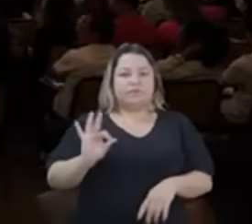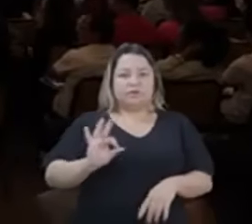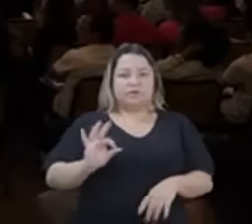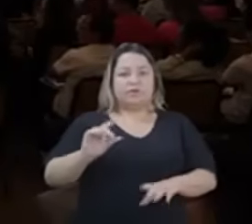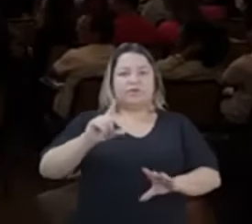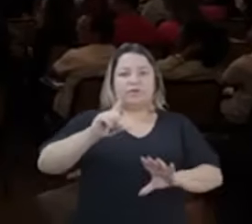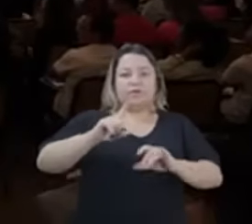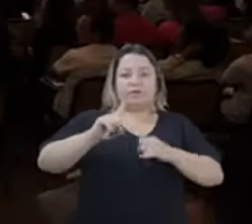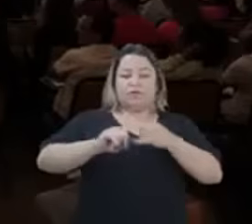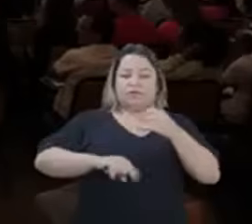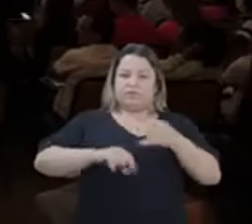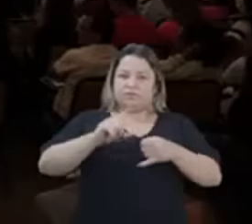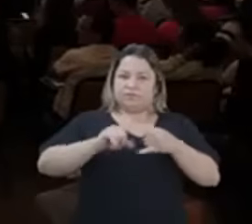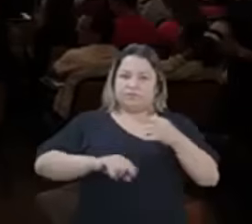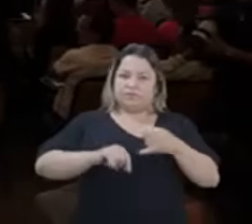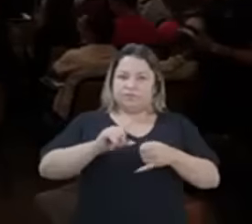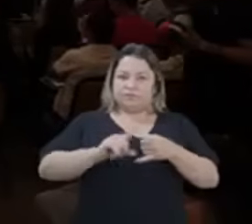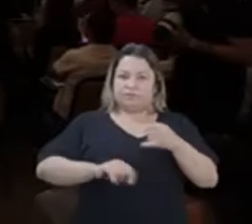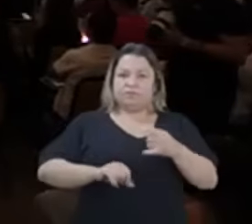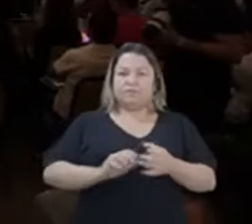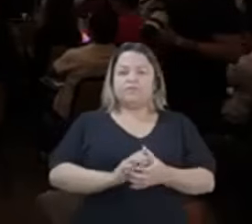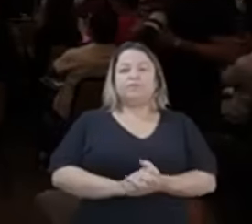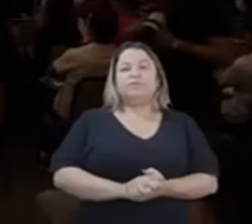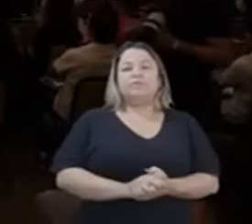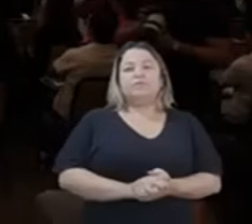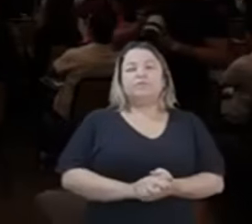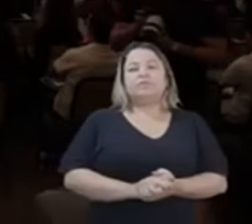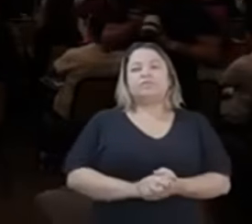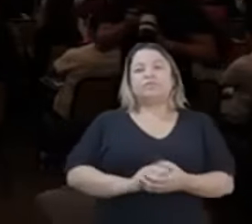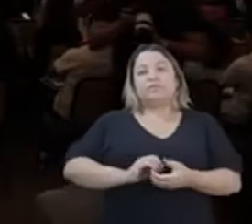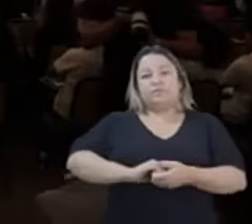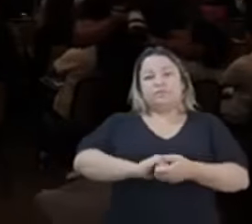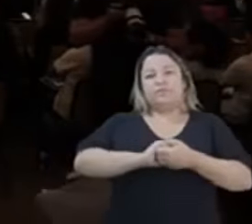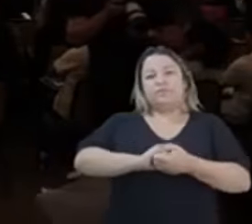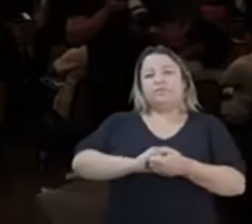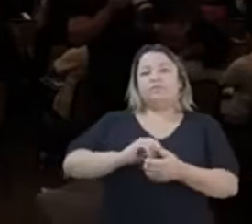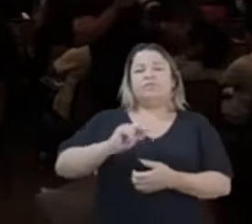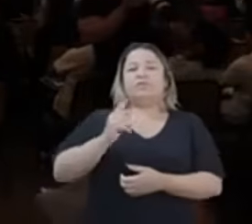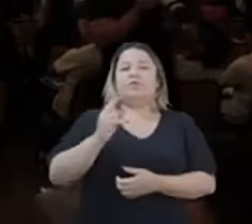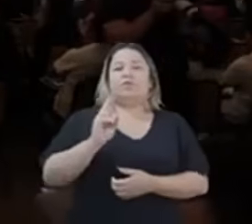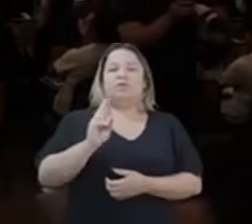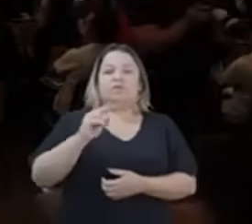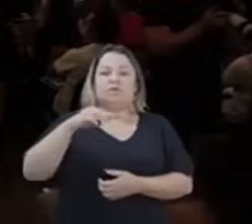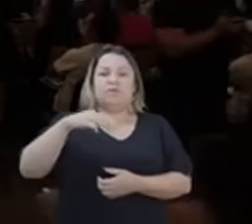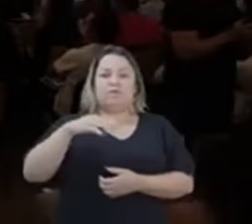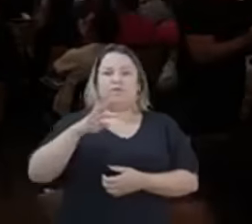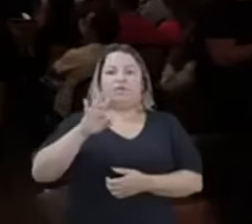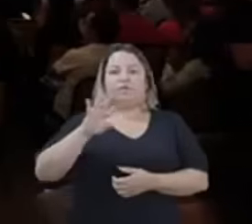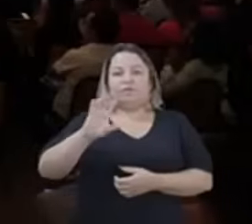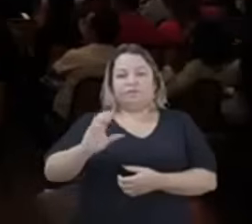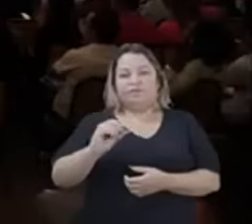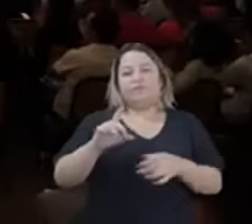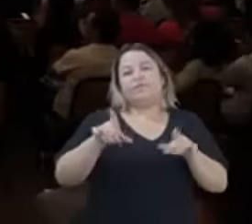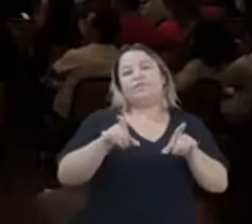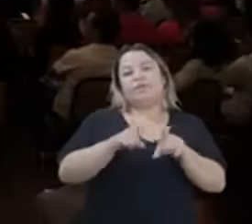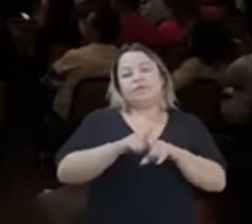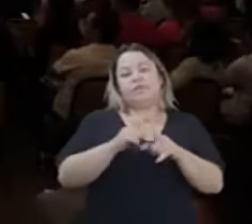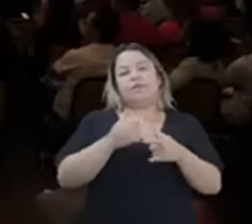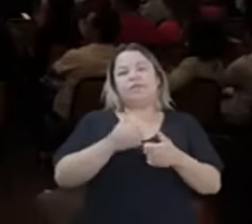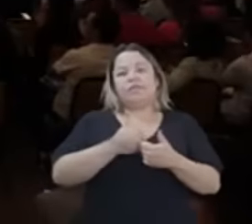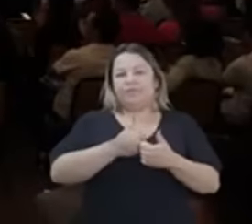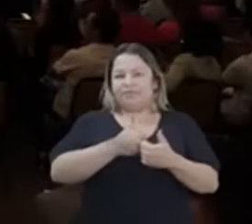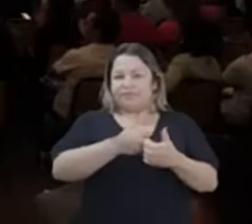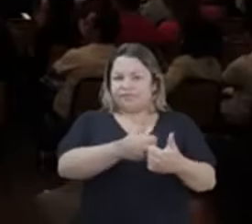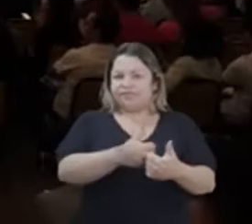demais dirigentes da Fundação. Saudar o companheiro Humberto Costa, que tão bem conduziu